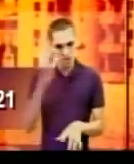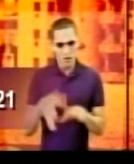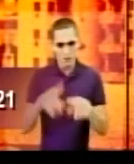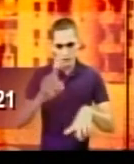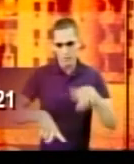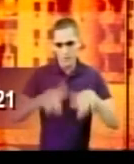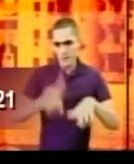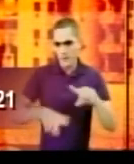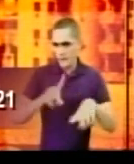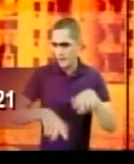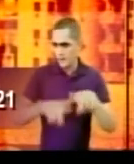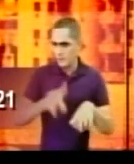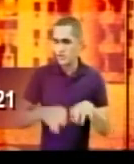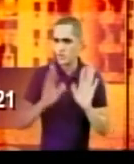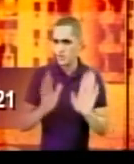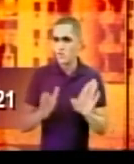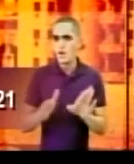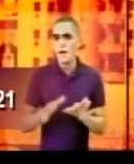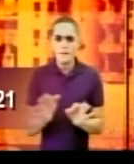pessoal para ampliação.